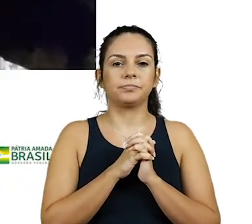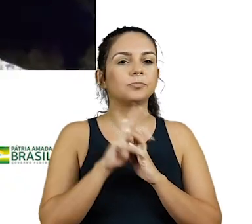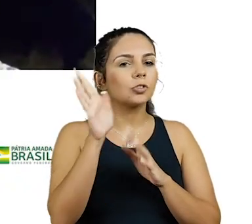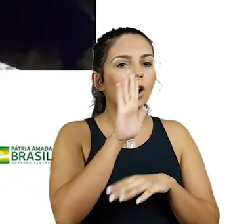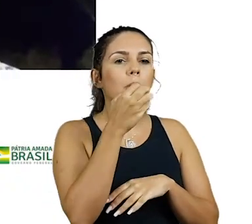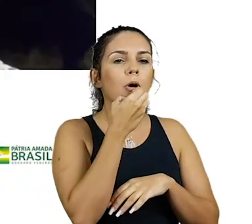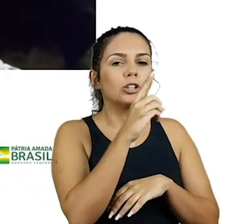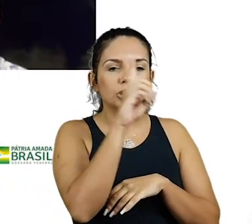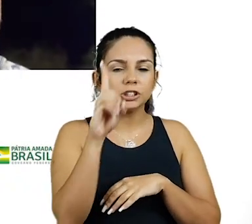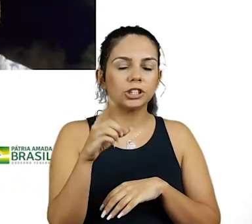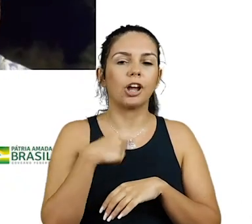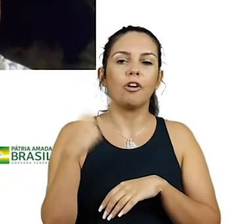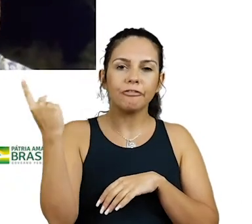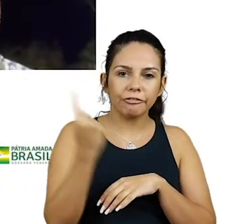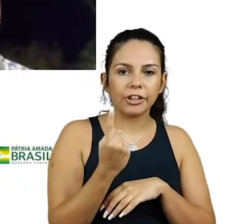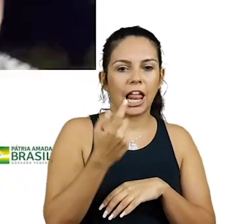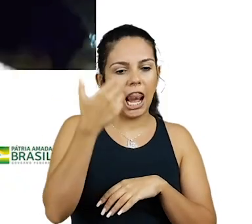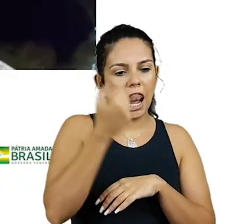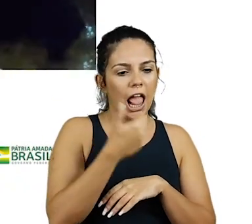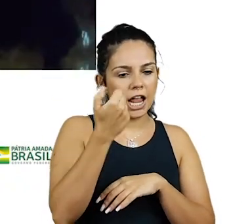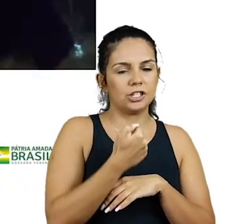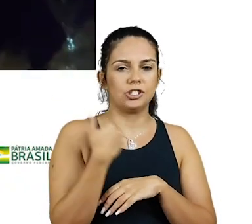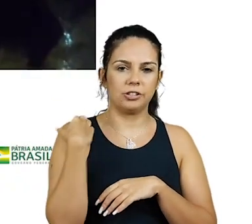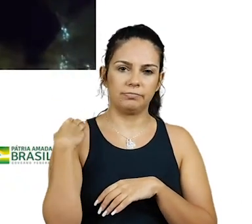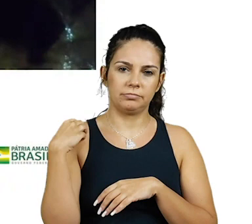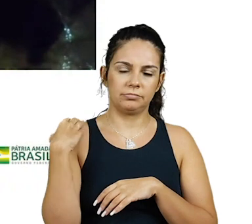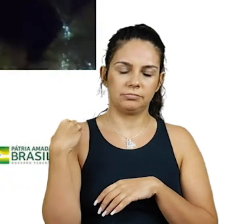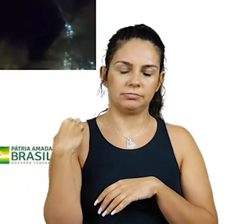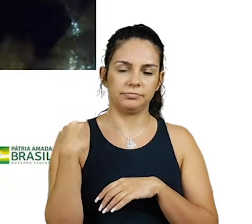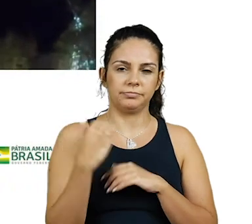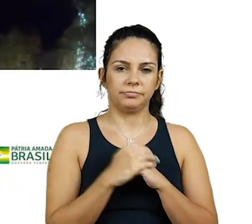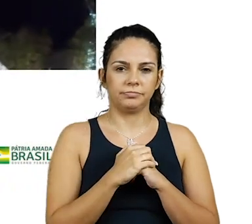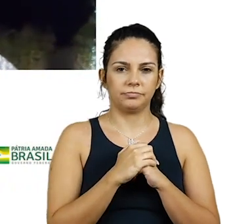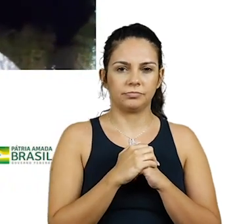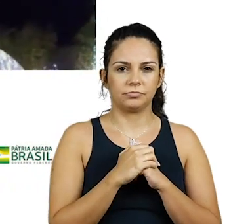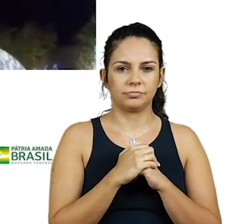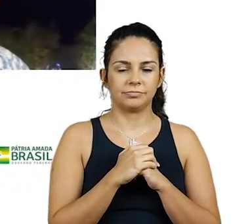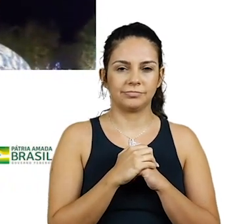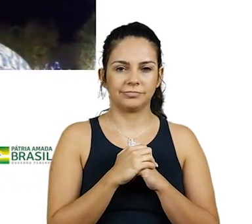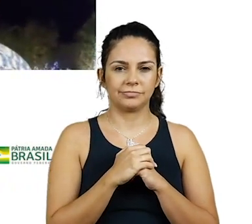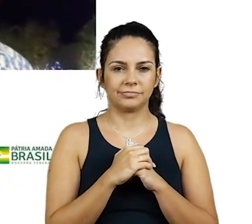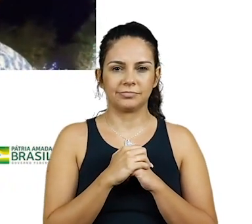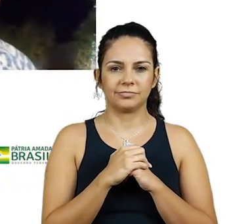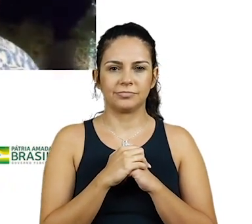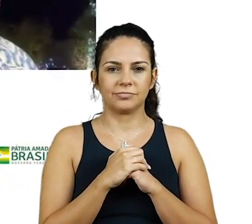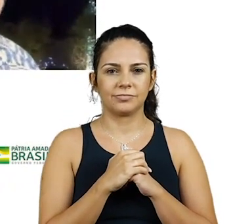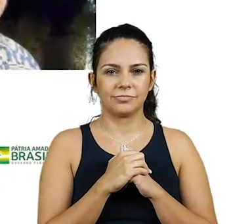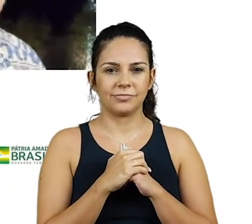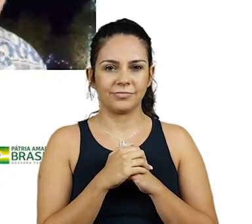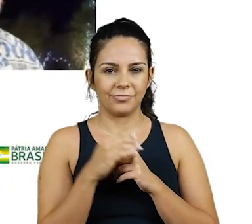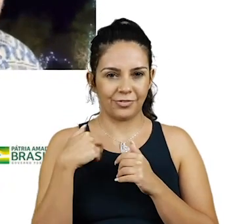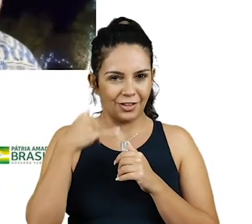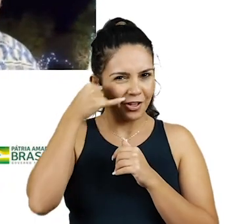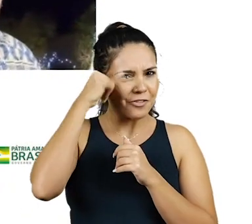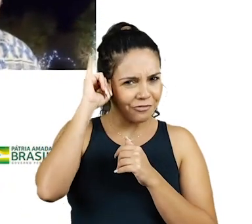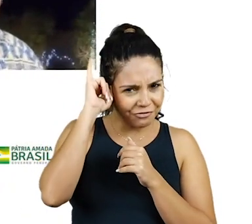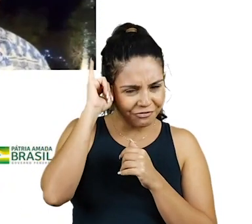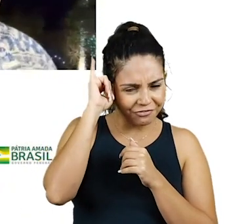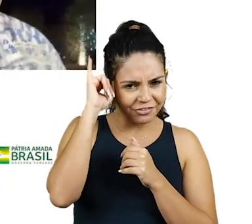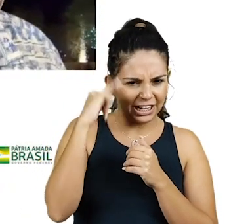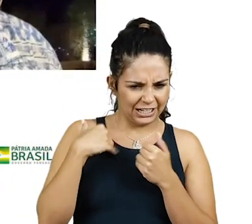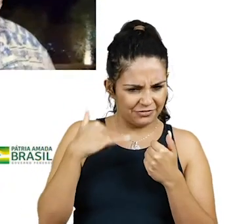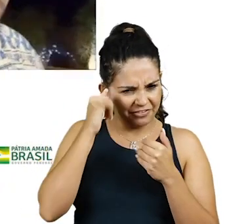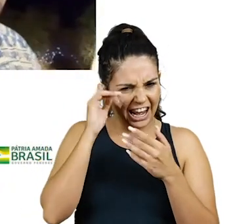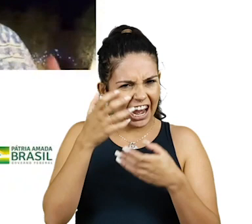Oi, bom dia. Eu vim tirar o leite. Aí você fala, se eu estivesse na fazenda, se eu estivesse em algum